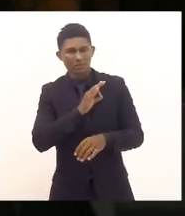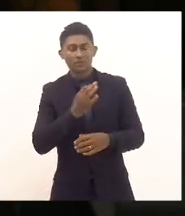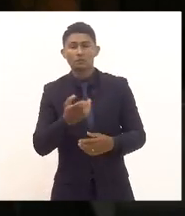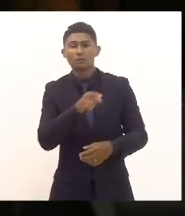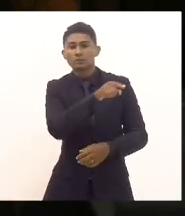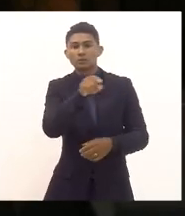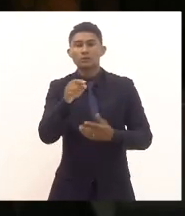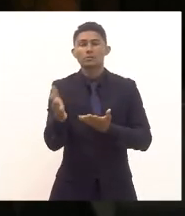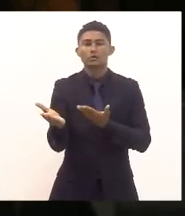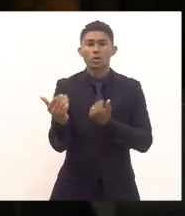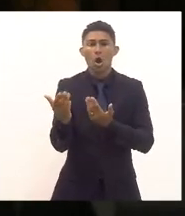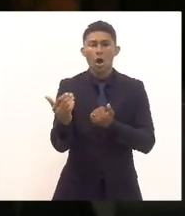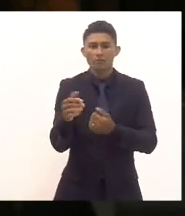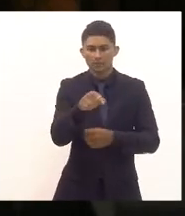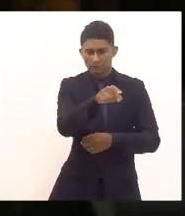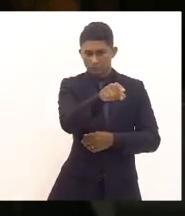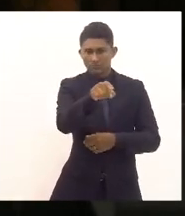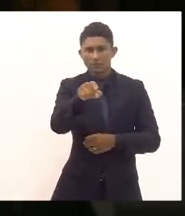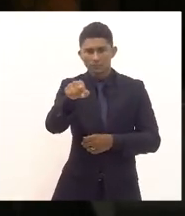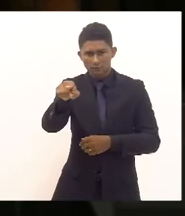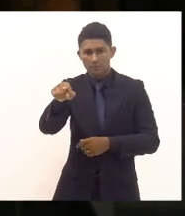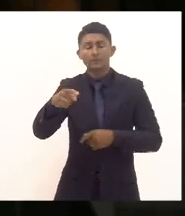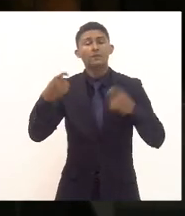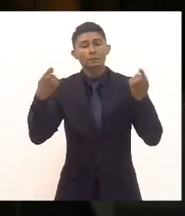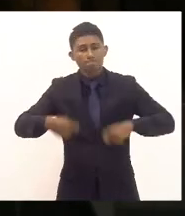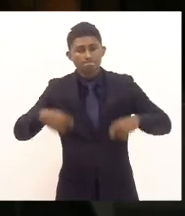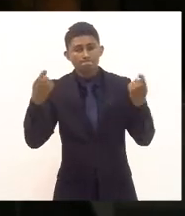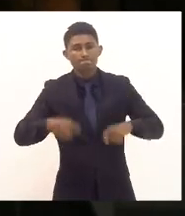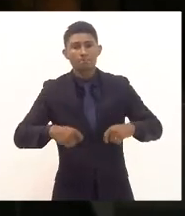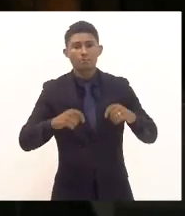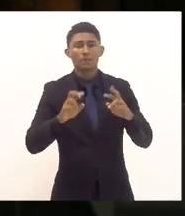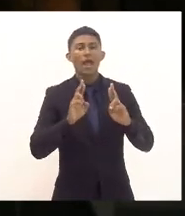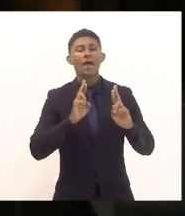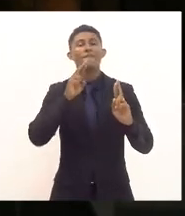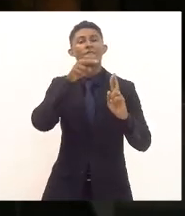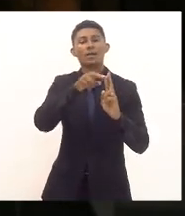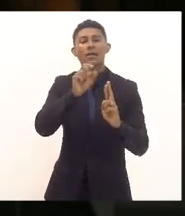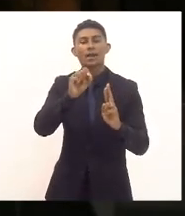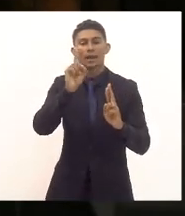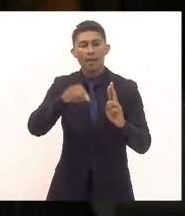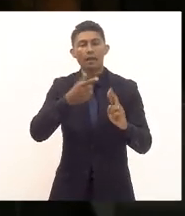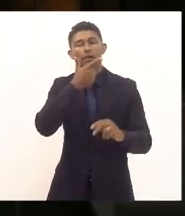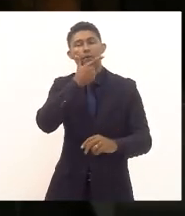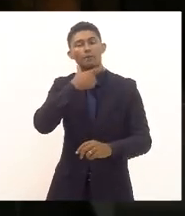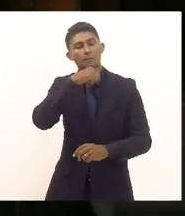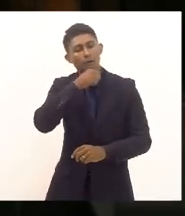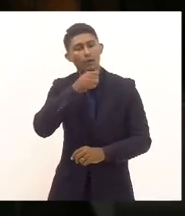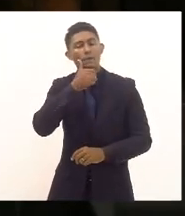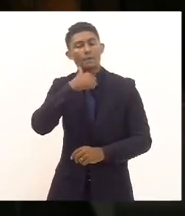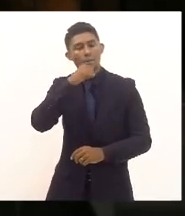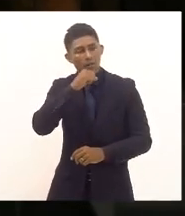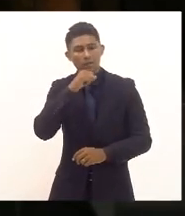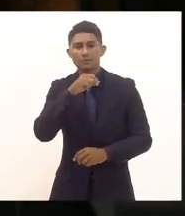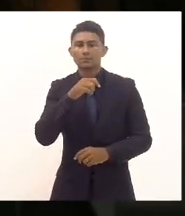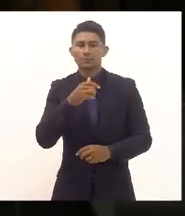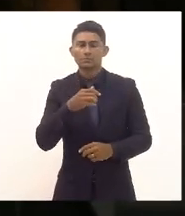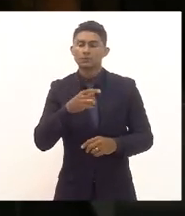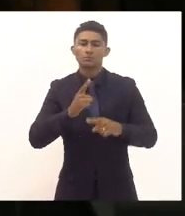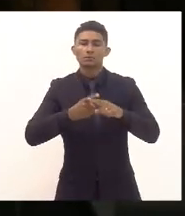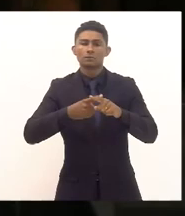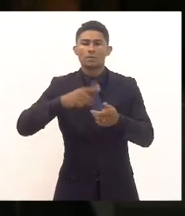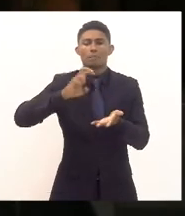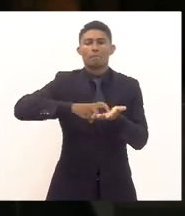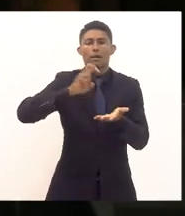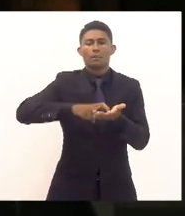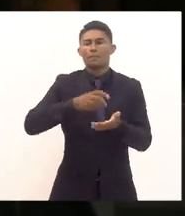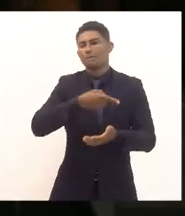é porque o jovem ele tem que ter a referência tem que ser os pais têm que ser aquela pessoa que sai de manhã